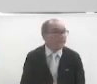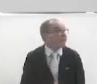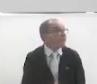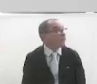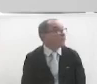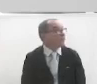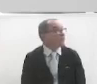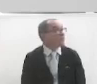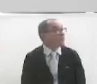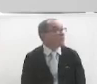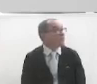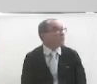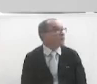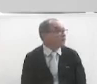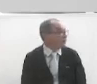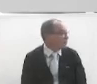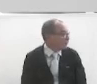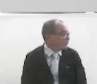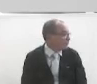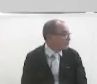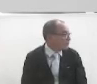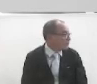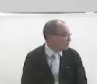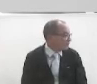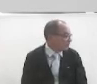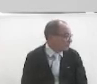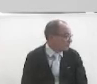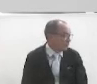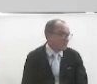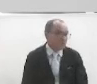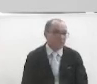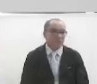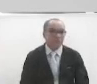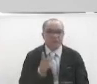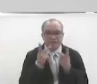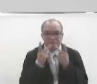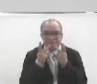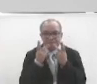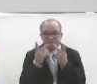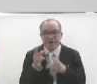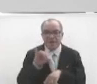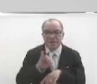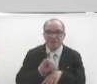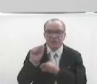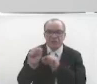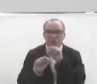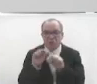E aí e fala sobre